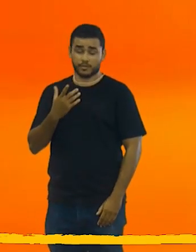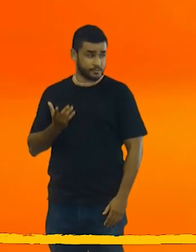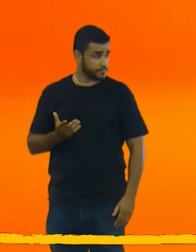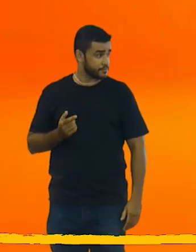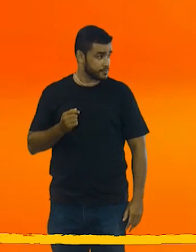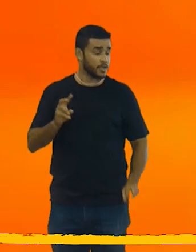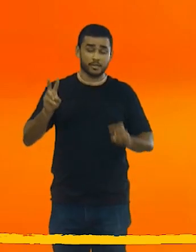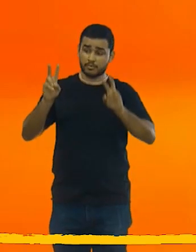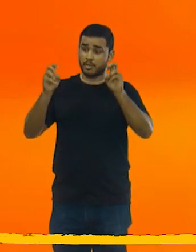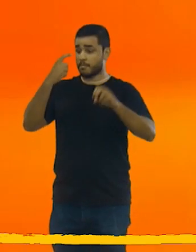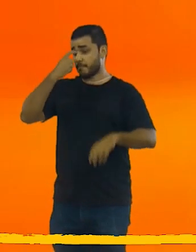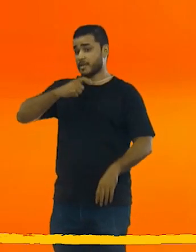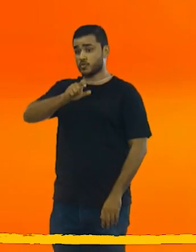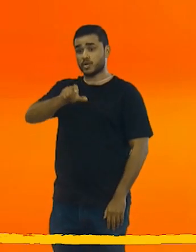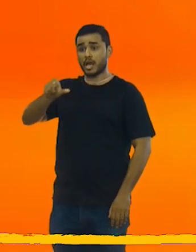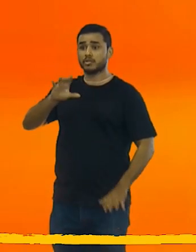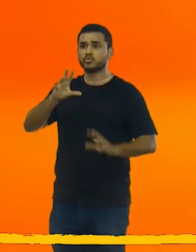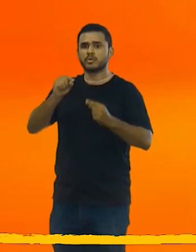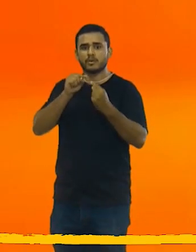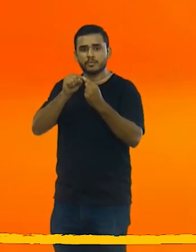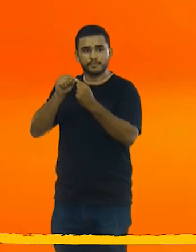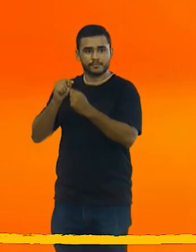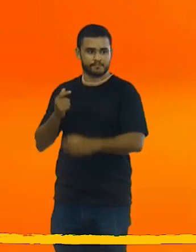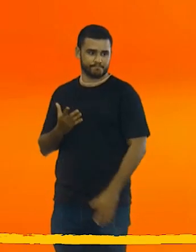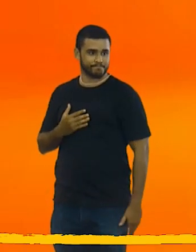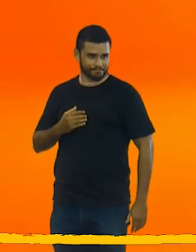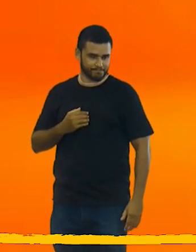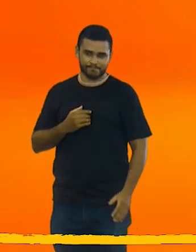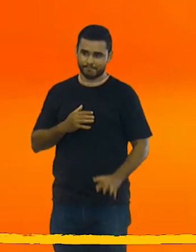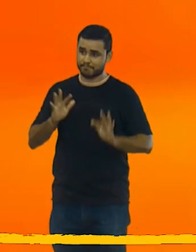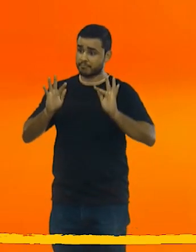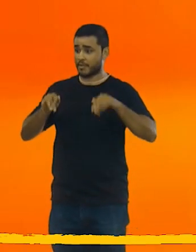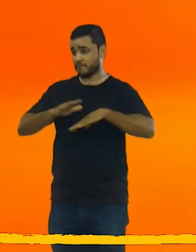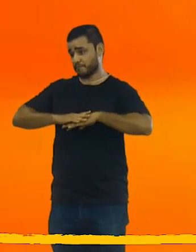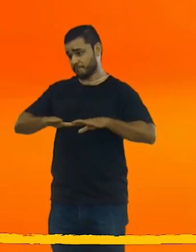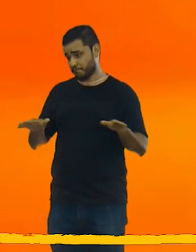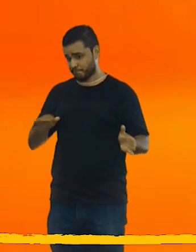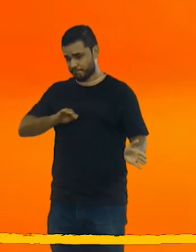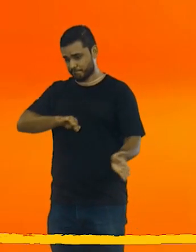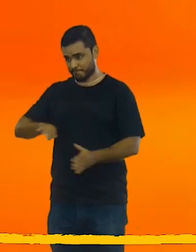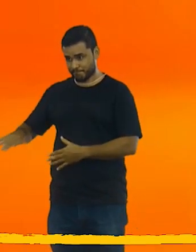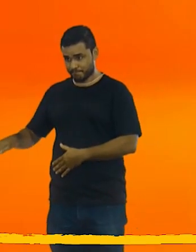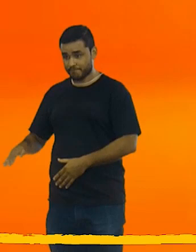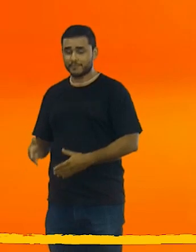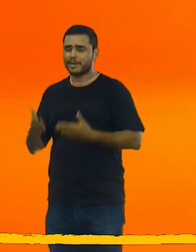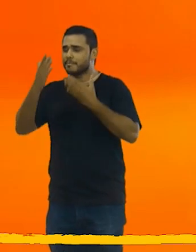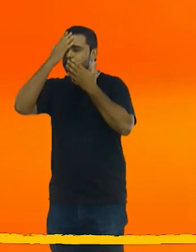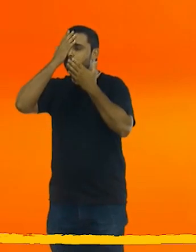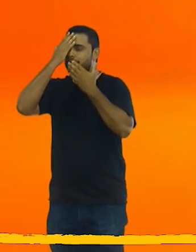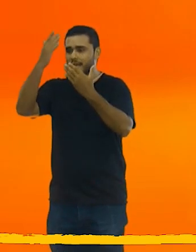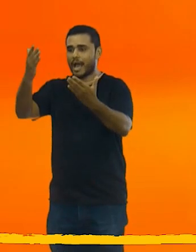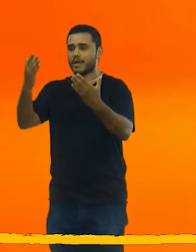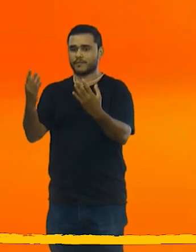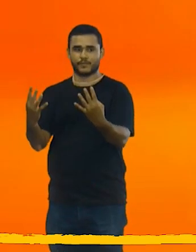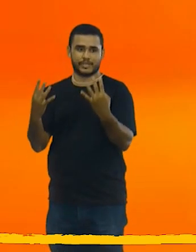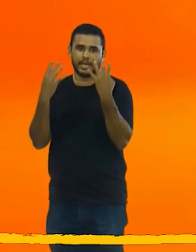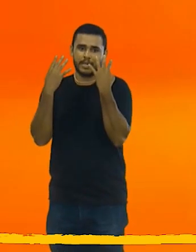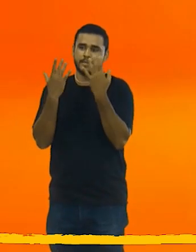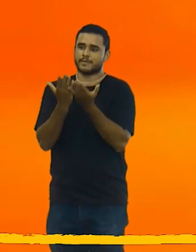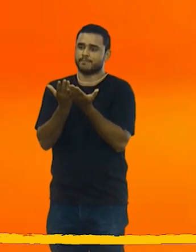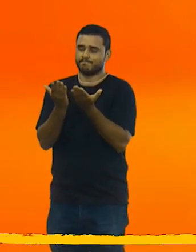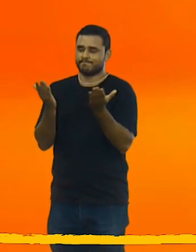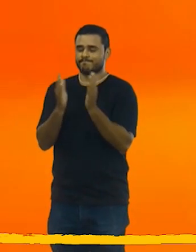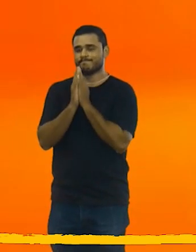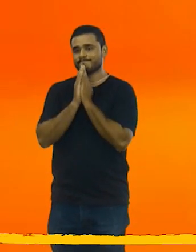É um personagem universal. Agradeço imensamente a atenção de vocês por esse momento. Espero ter